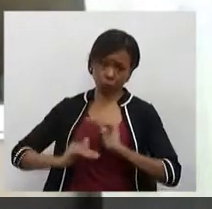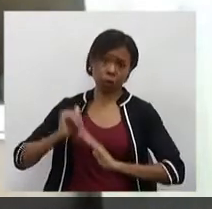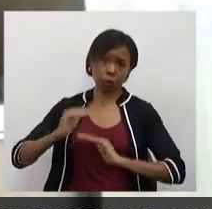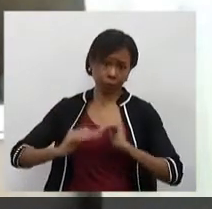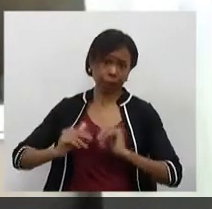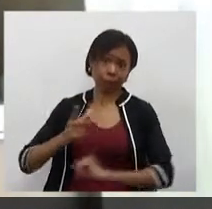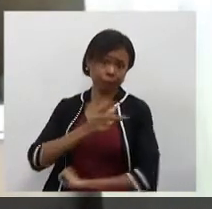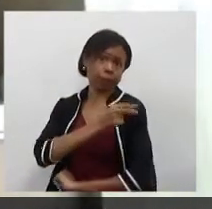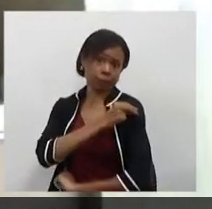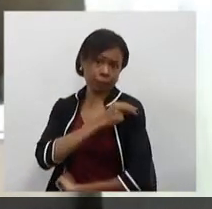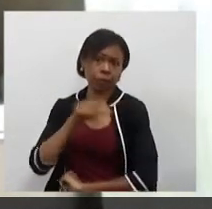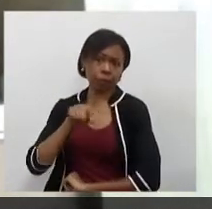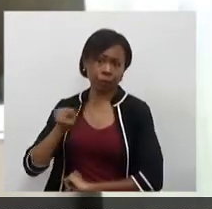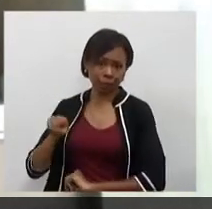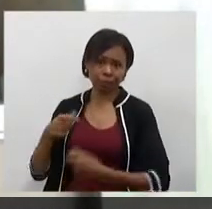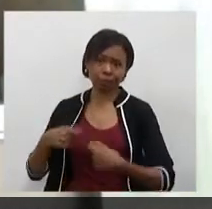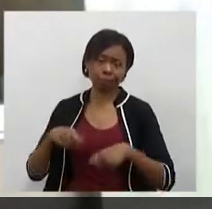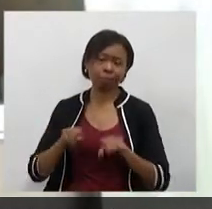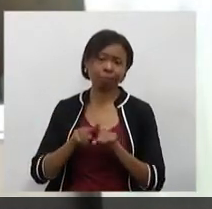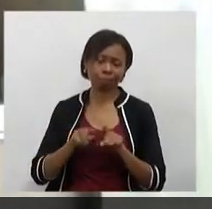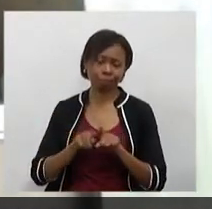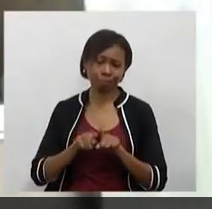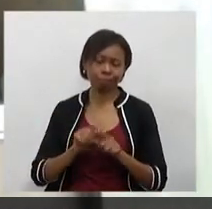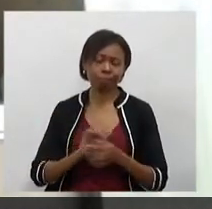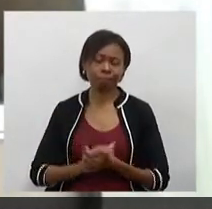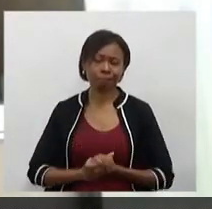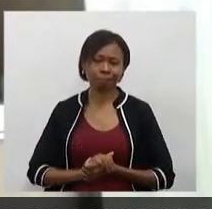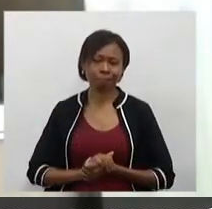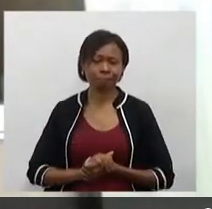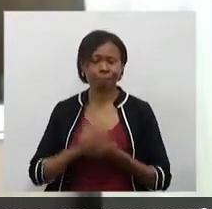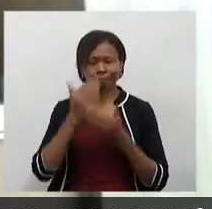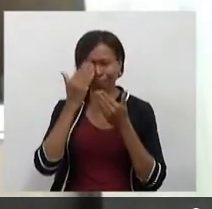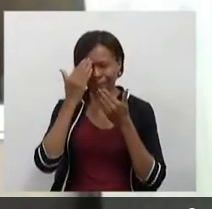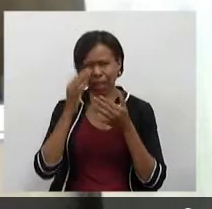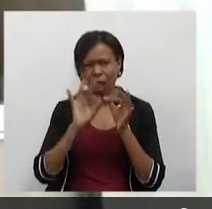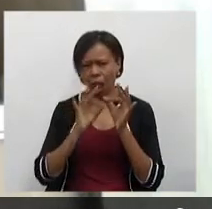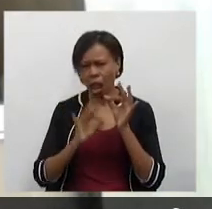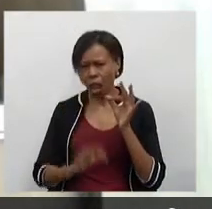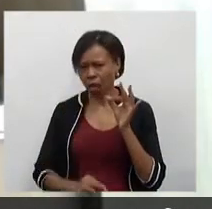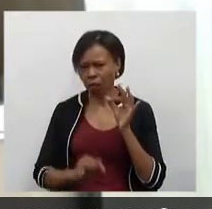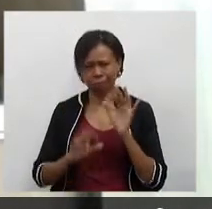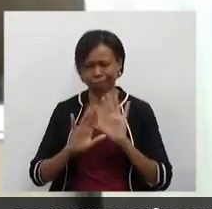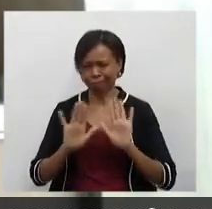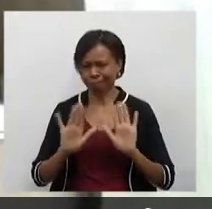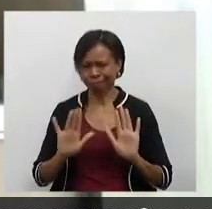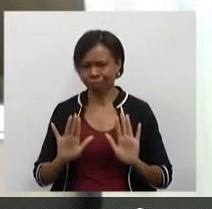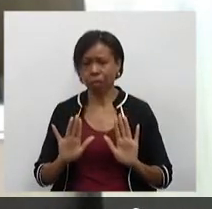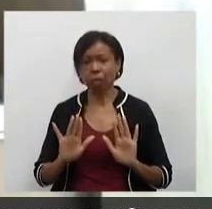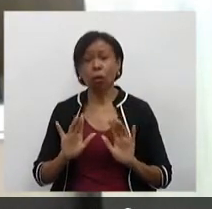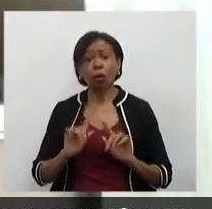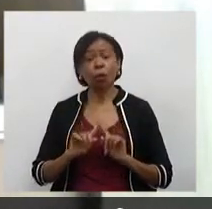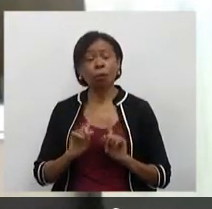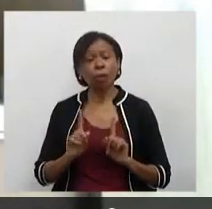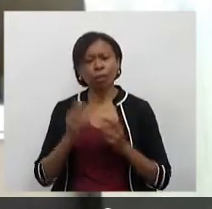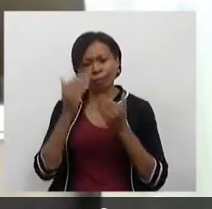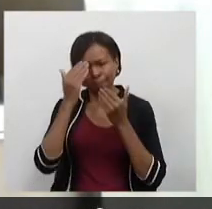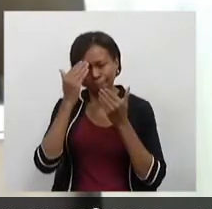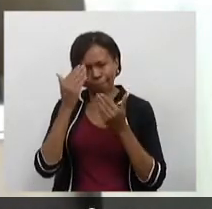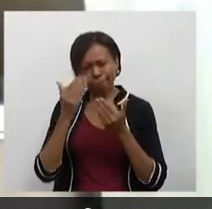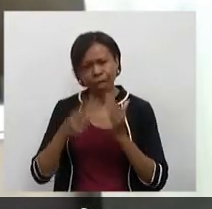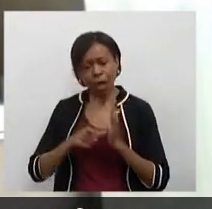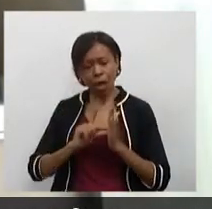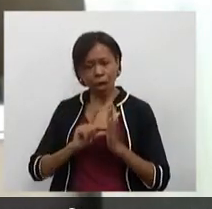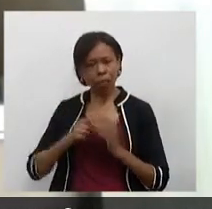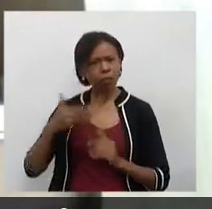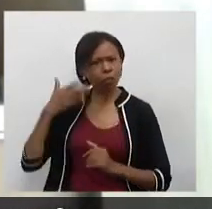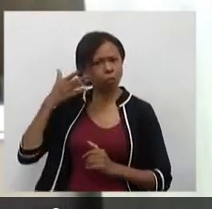base toda, não é? Eu quero agradecer, não vou estender muito, acho as falas aqui têm